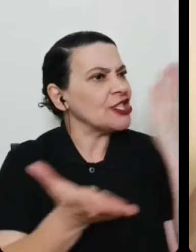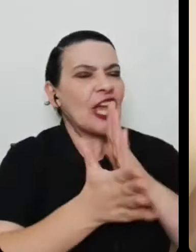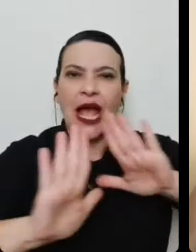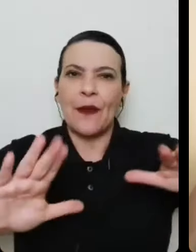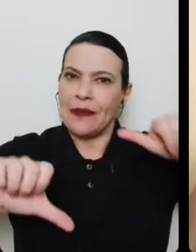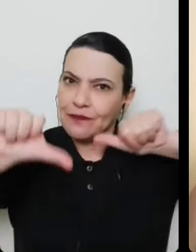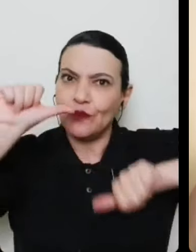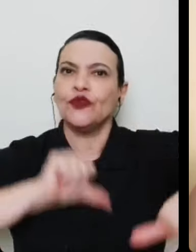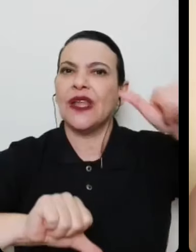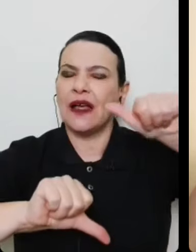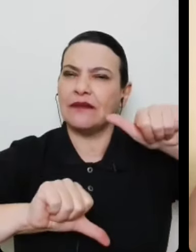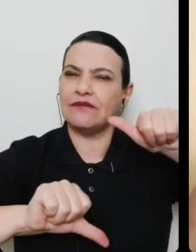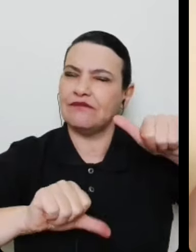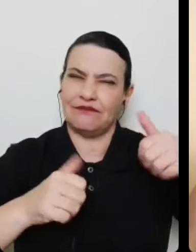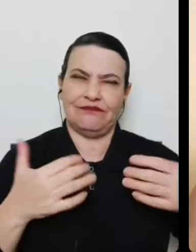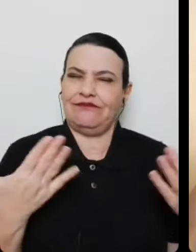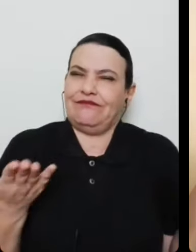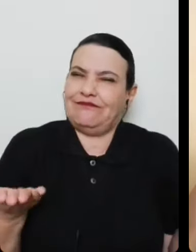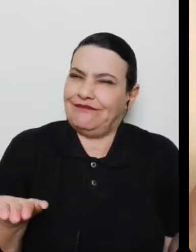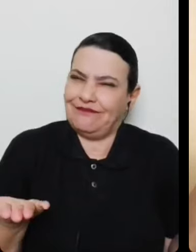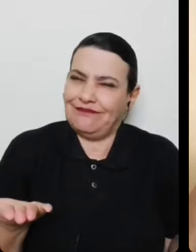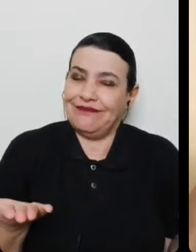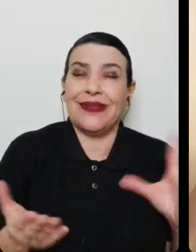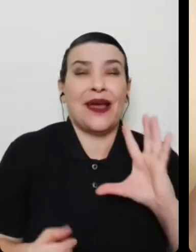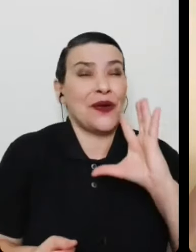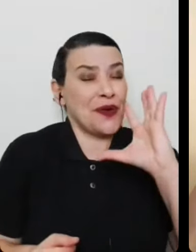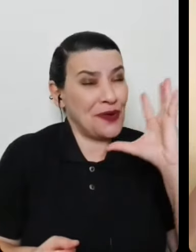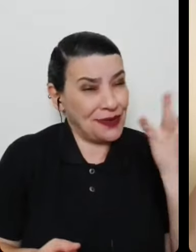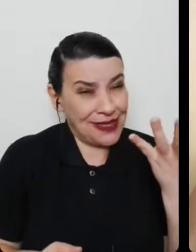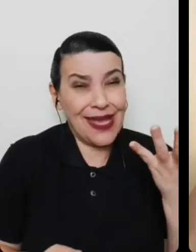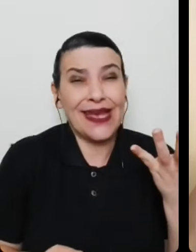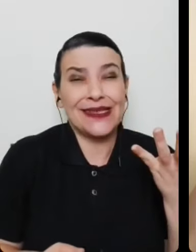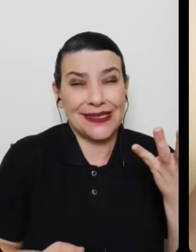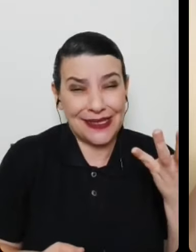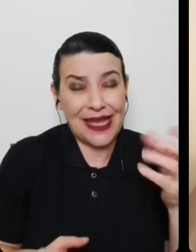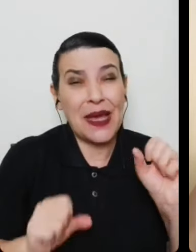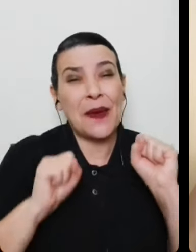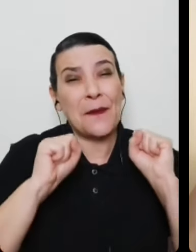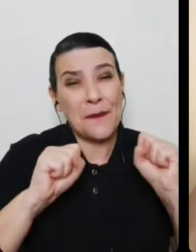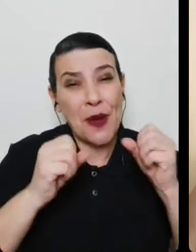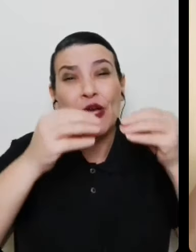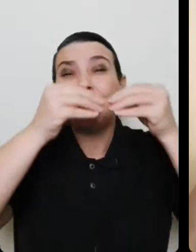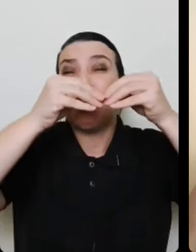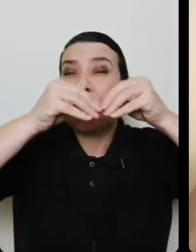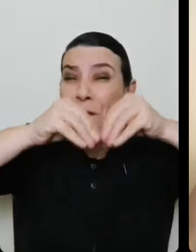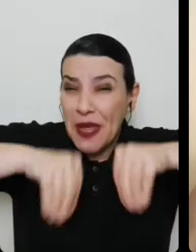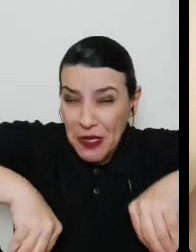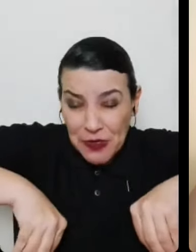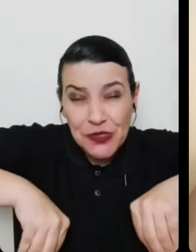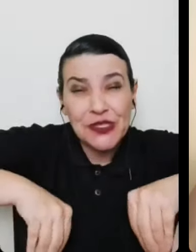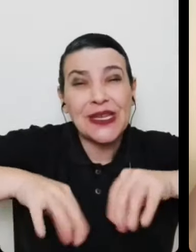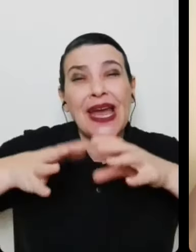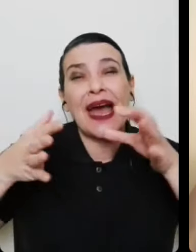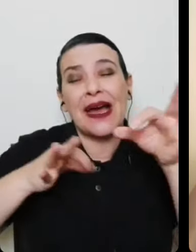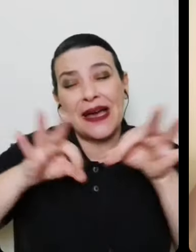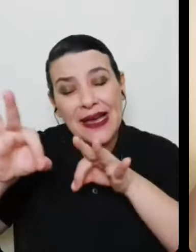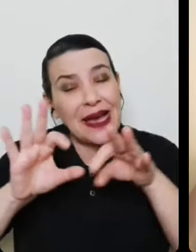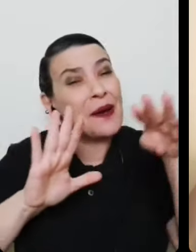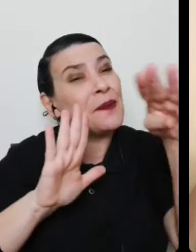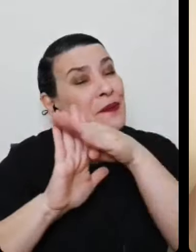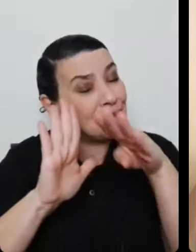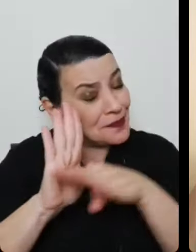deficiência. E isso impacta toda a estrutura. Isso impacta todo o resto.